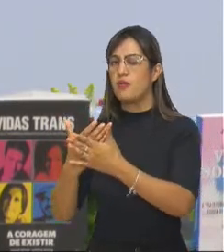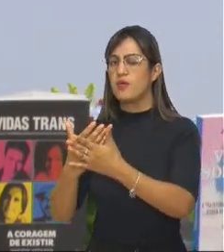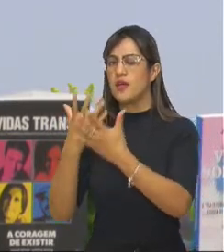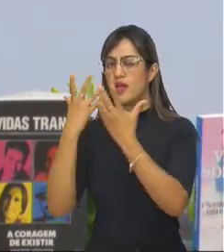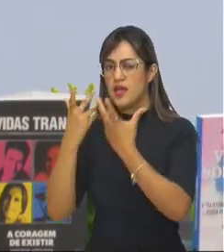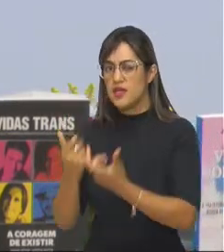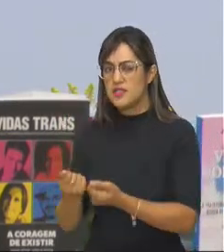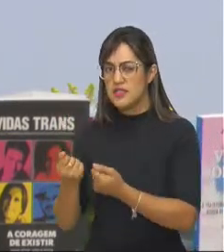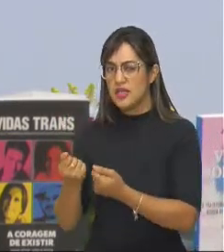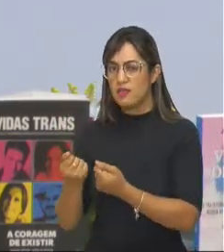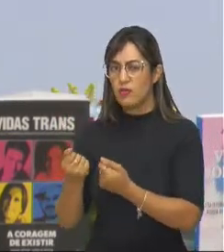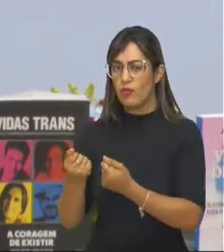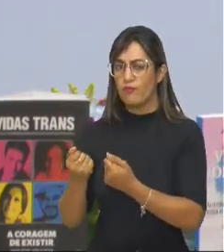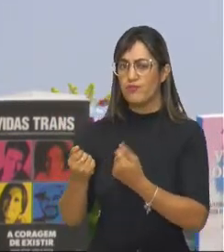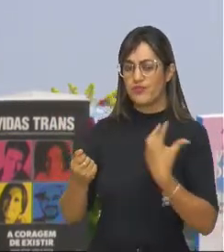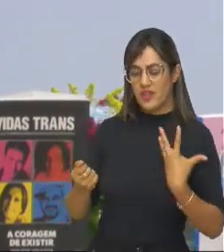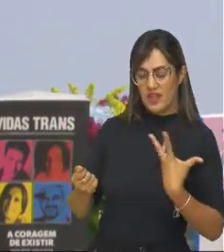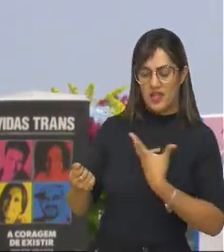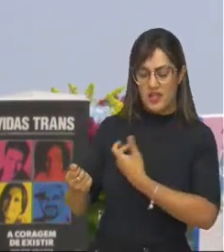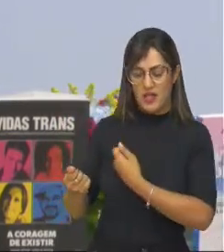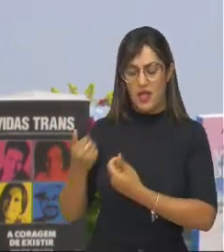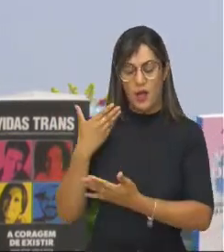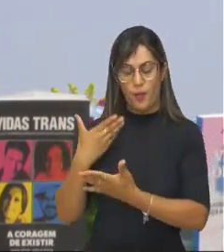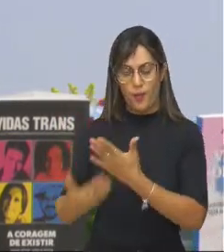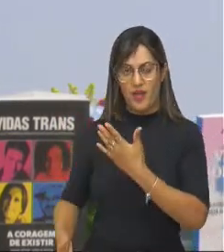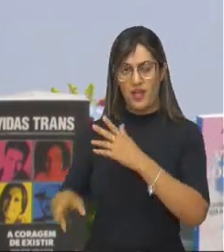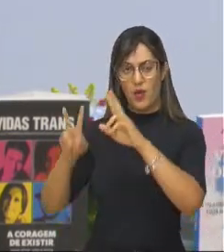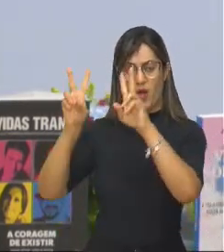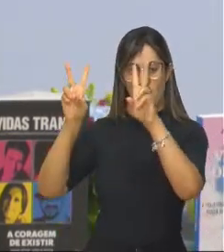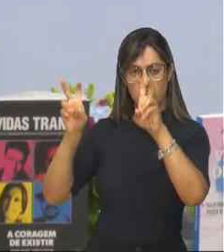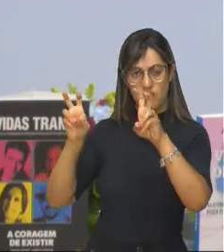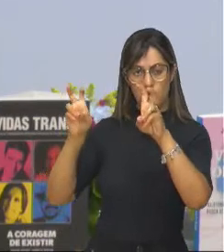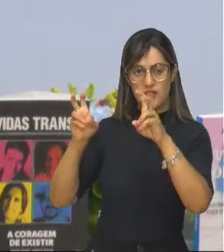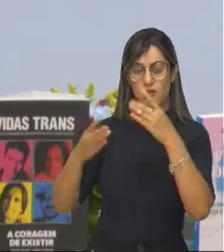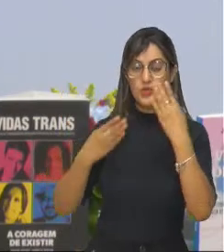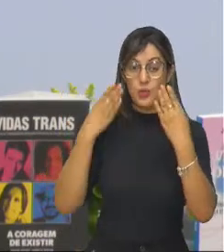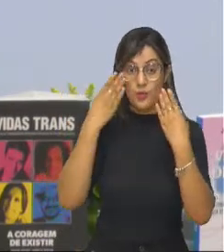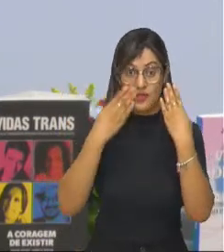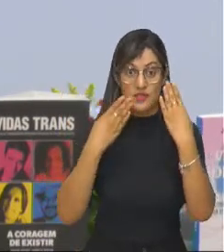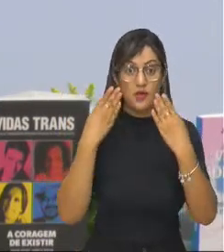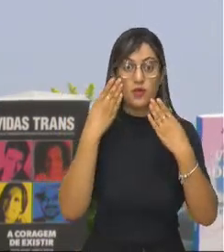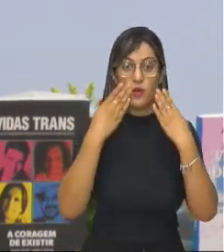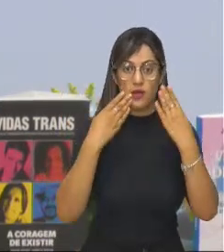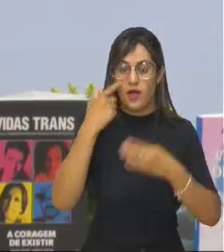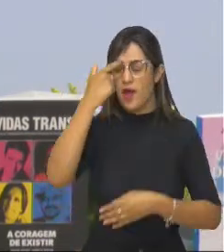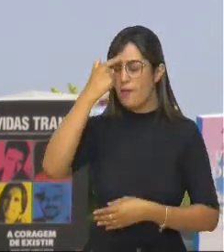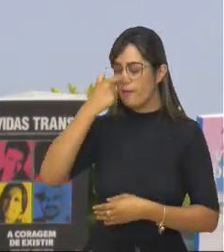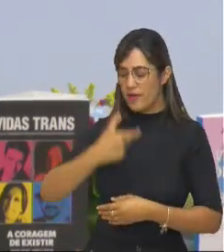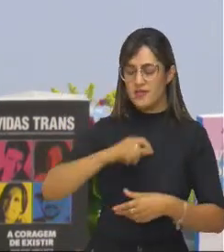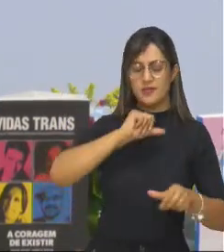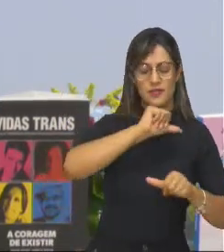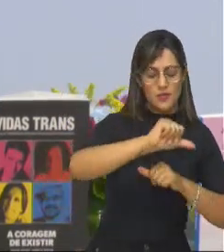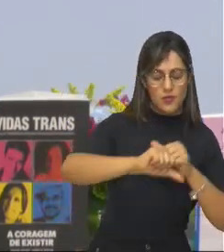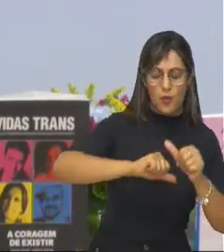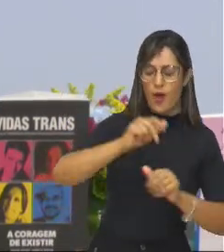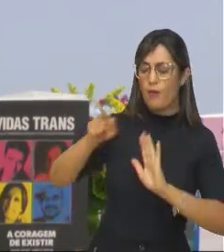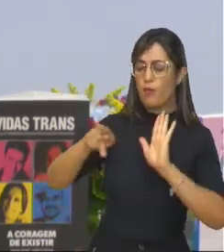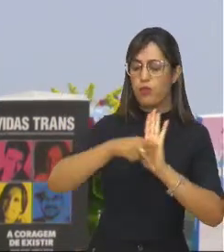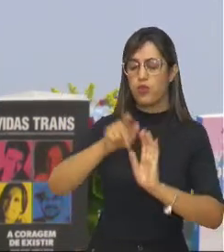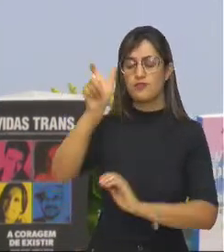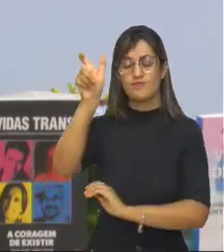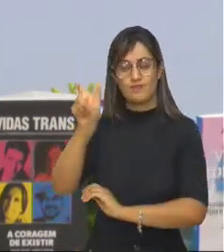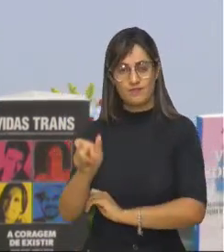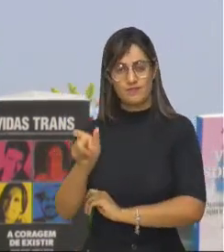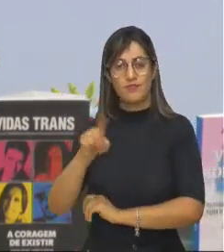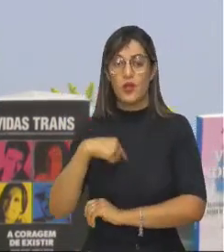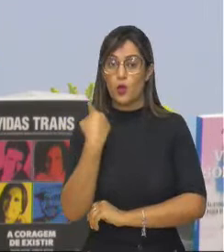transição publicamente, perder o título de psicólogo para poder ser ele mesmo. Então, a gente precisa